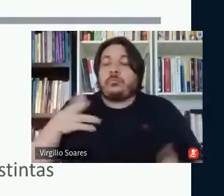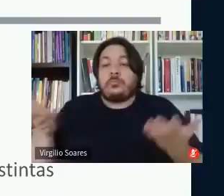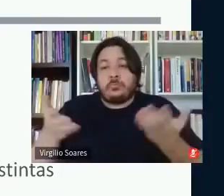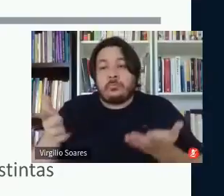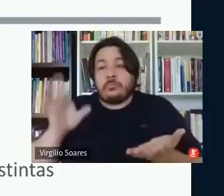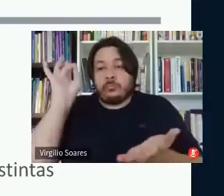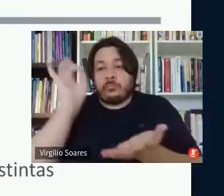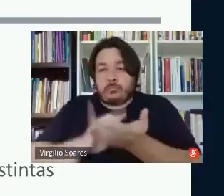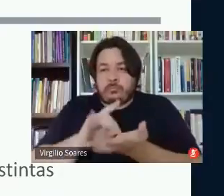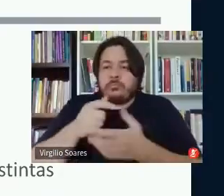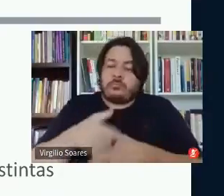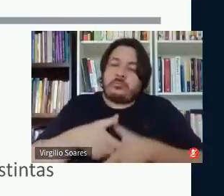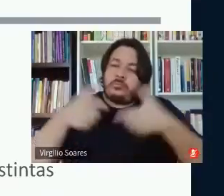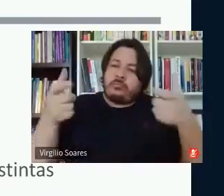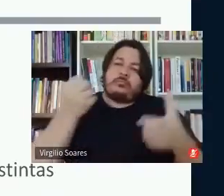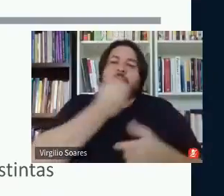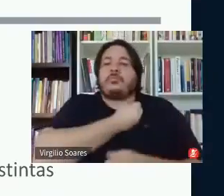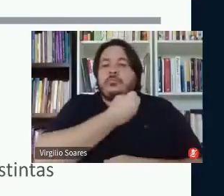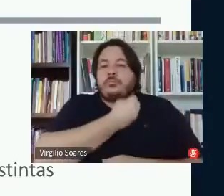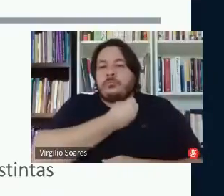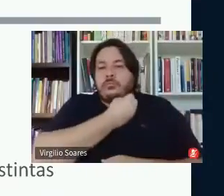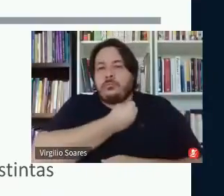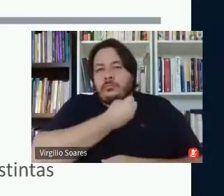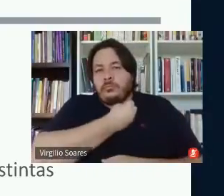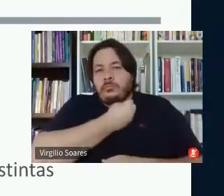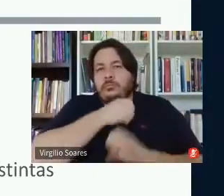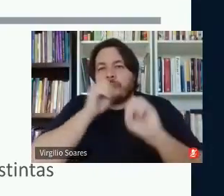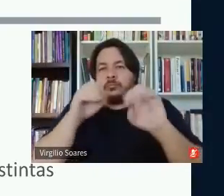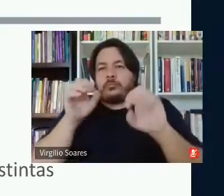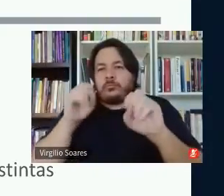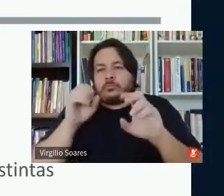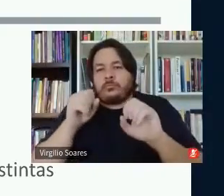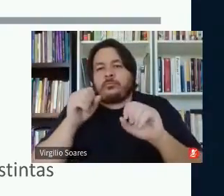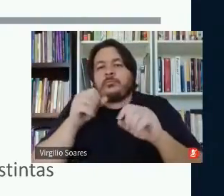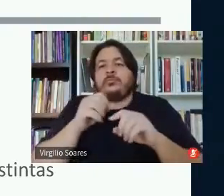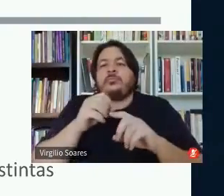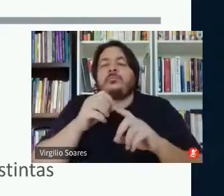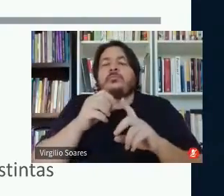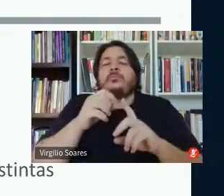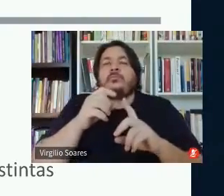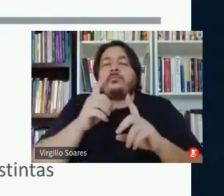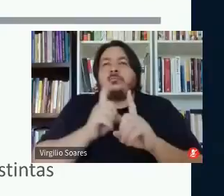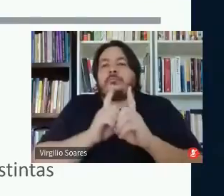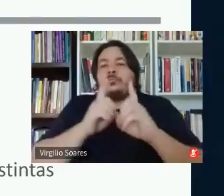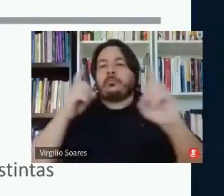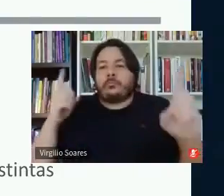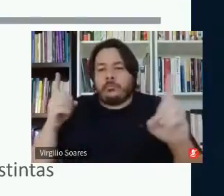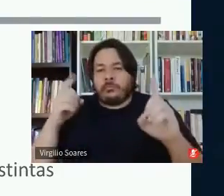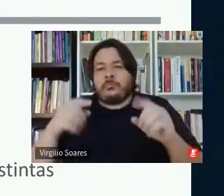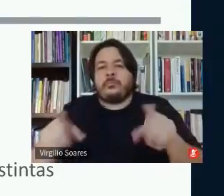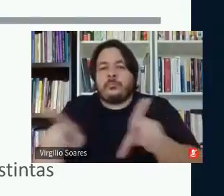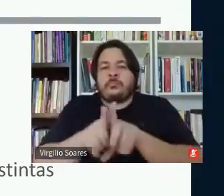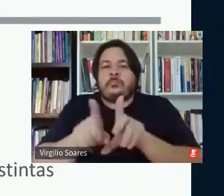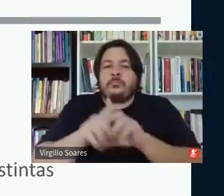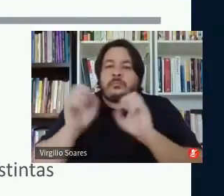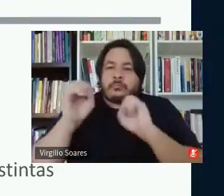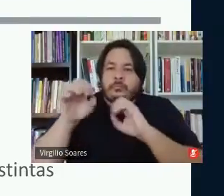efetivado em maior número esse ensino à distância, incluindo o sistema público de ensino.